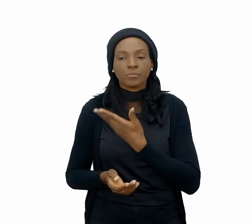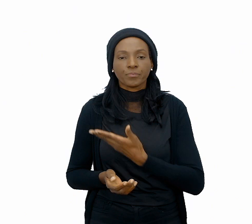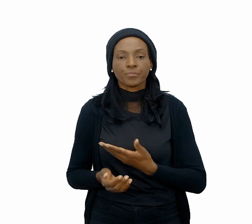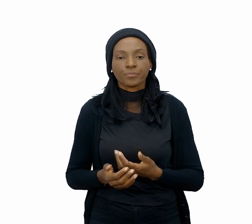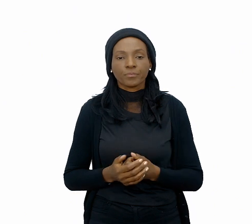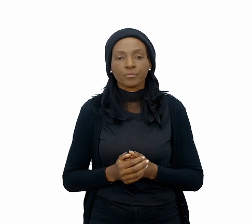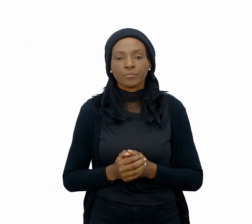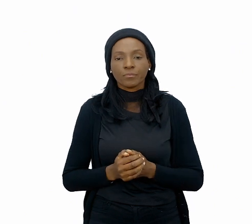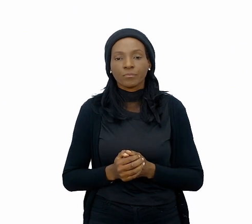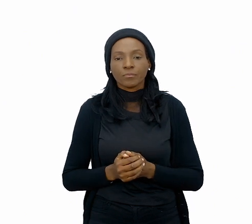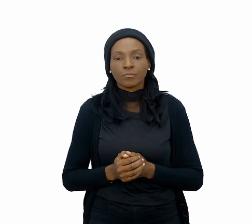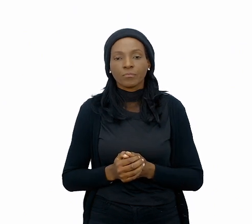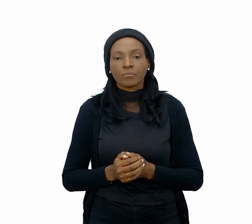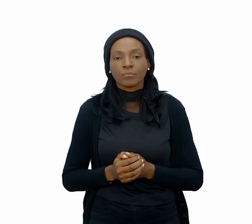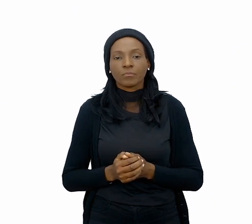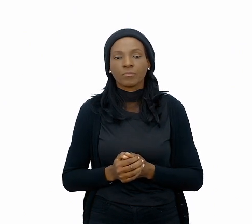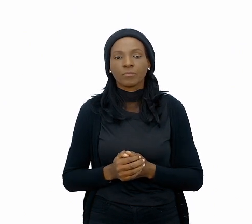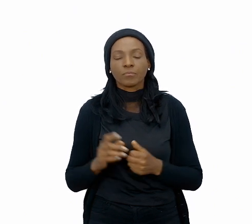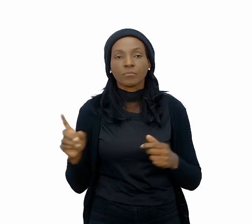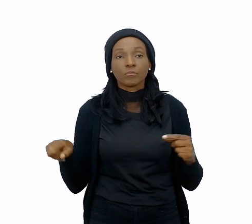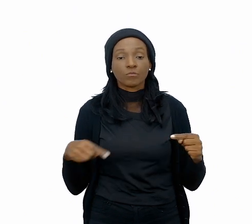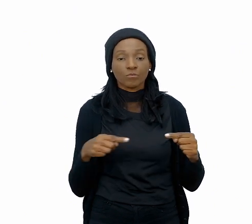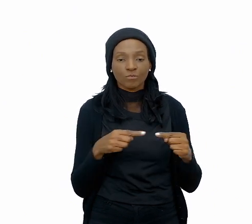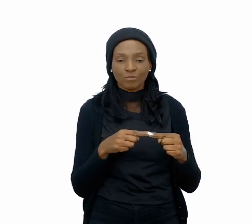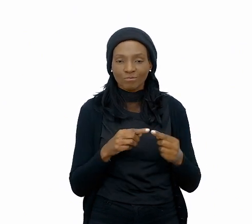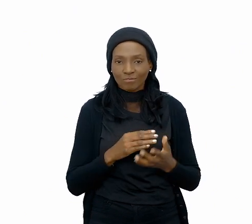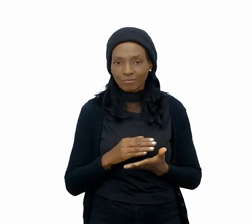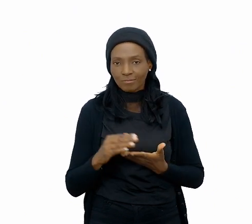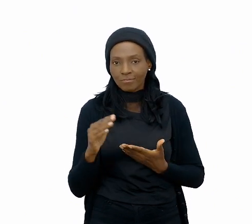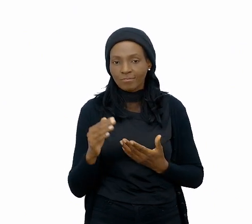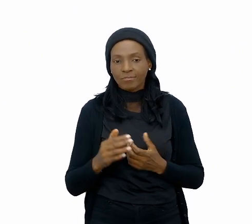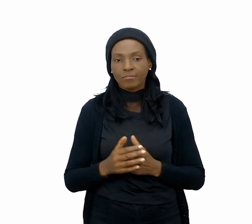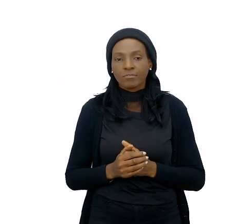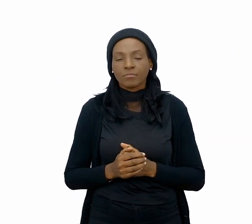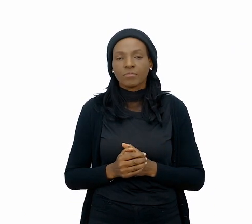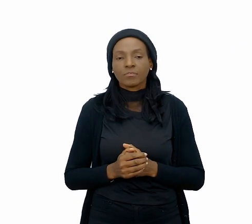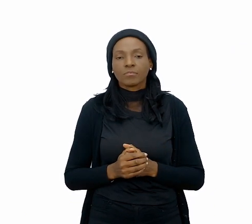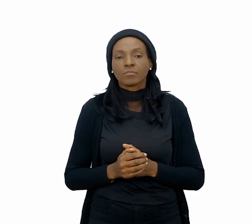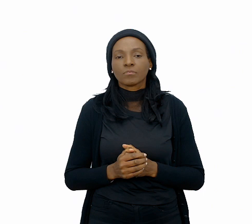iniciar pelos nossos objetivos.